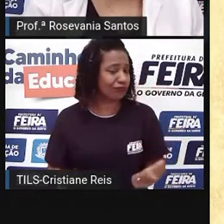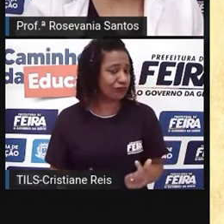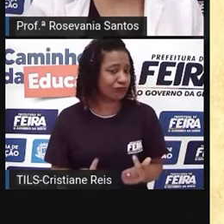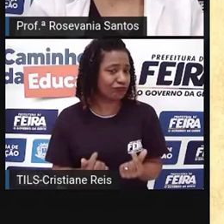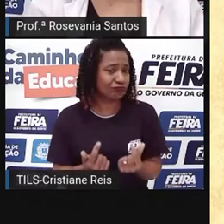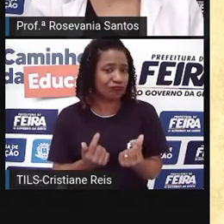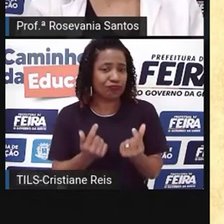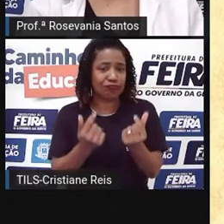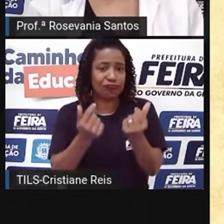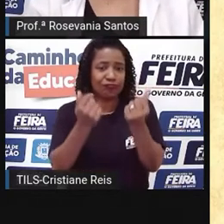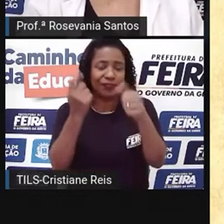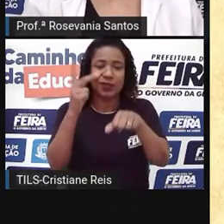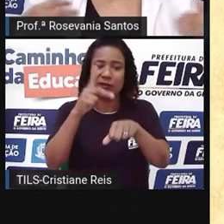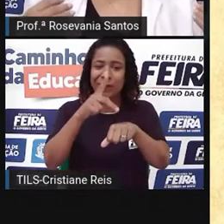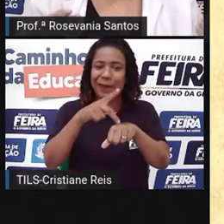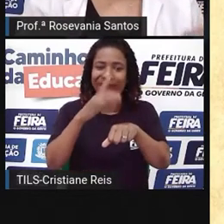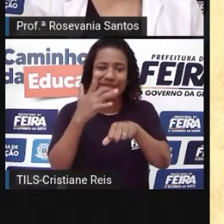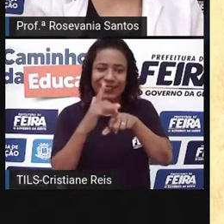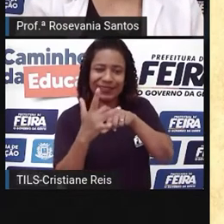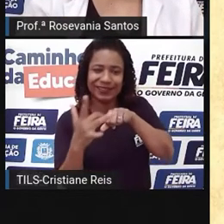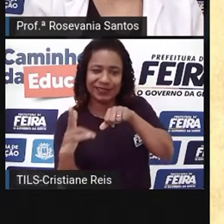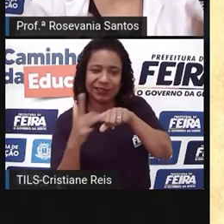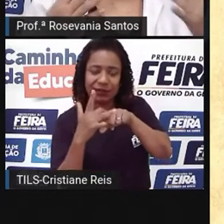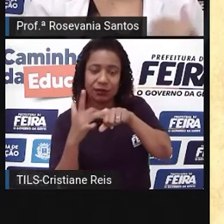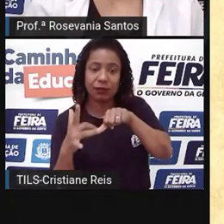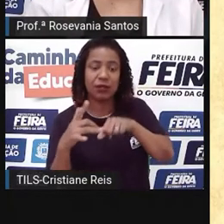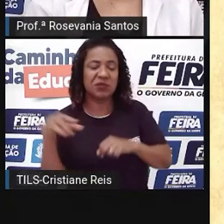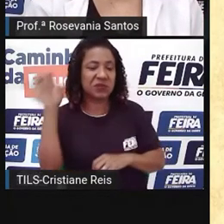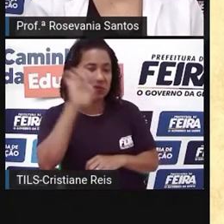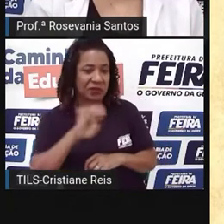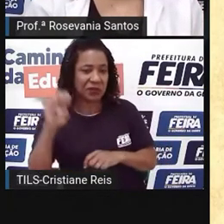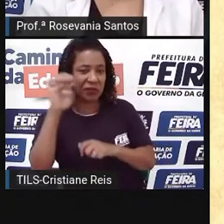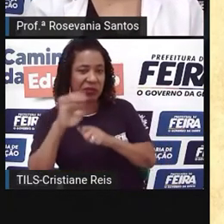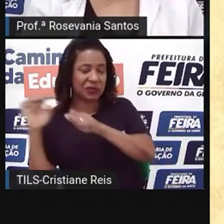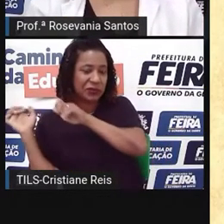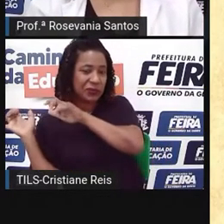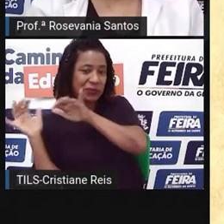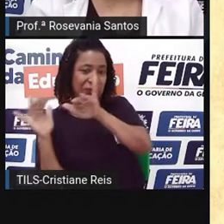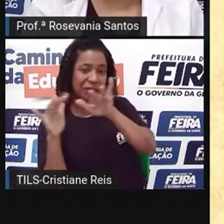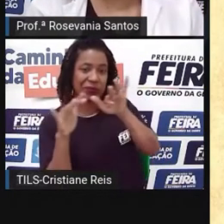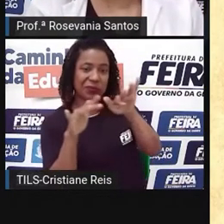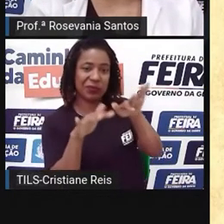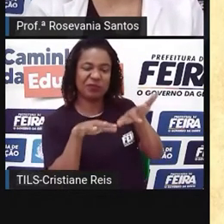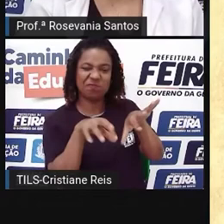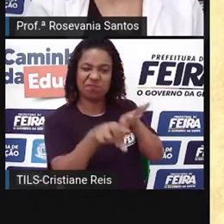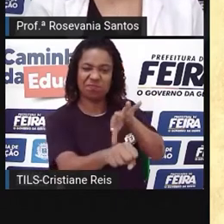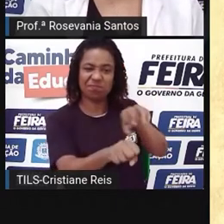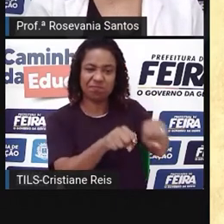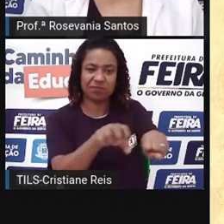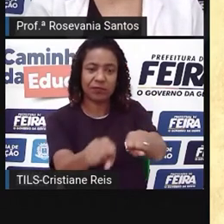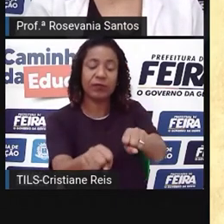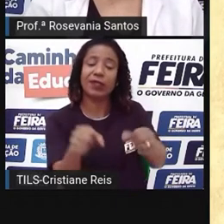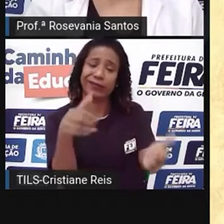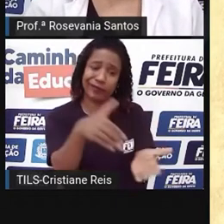há muito tempo atrás, e até hoje eles ainda exploram muito essa região.